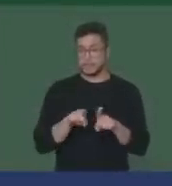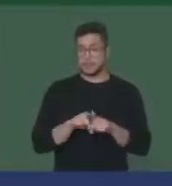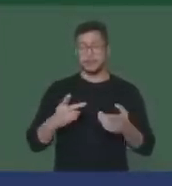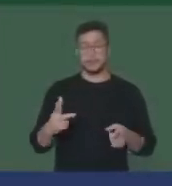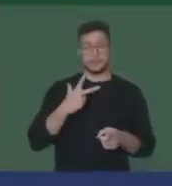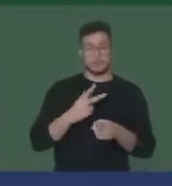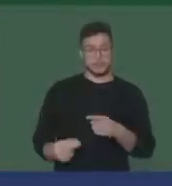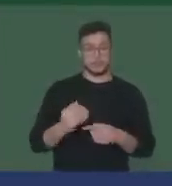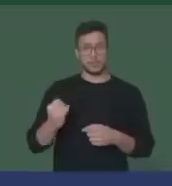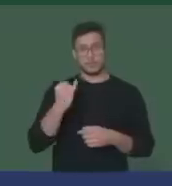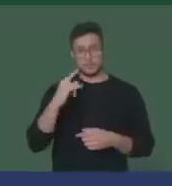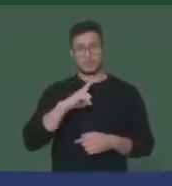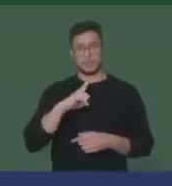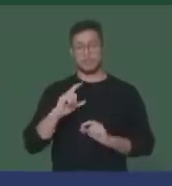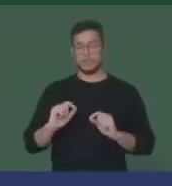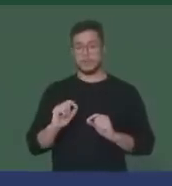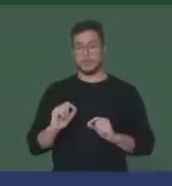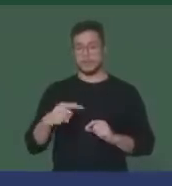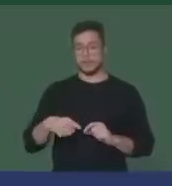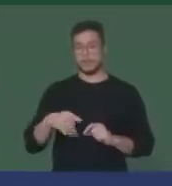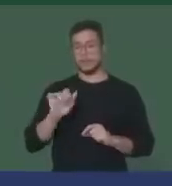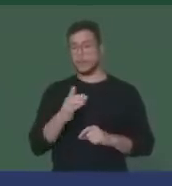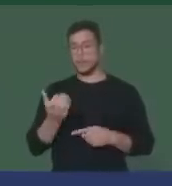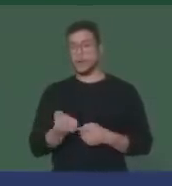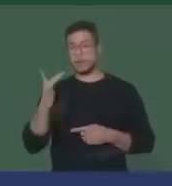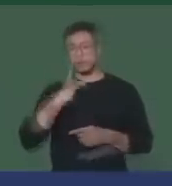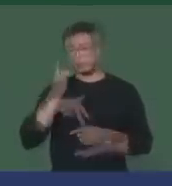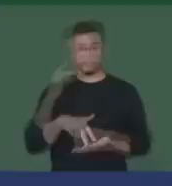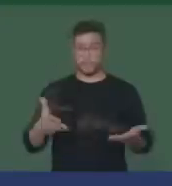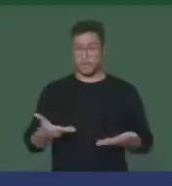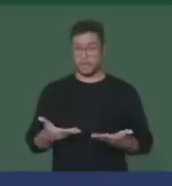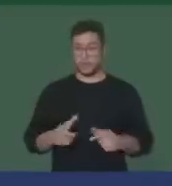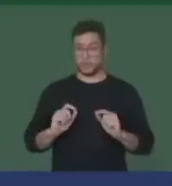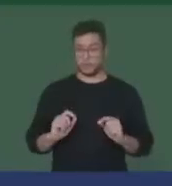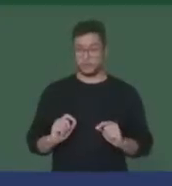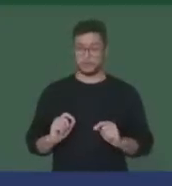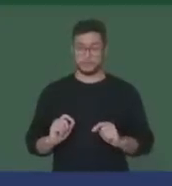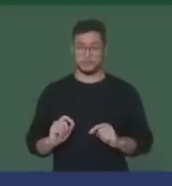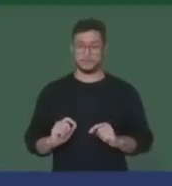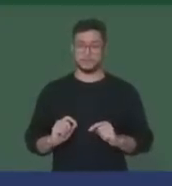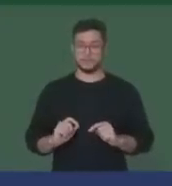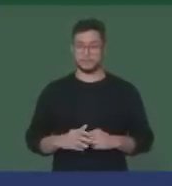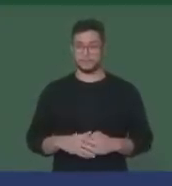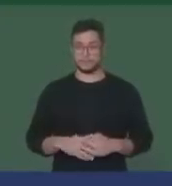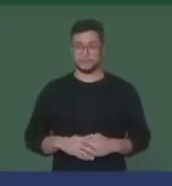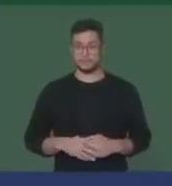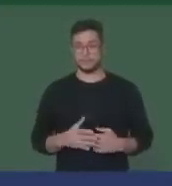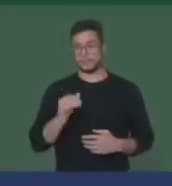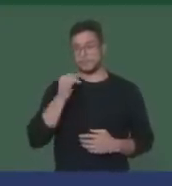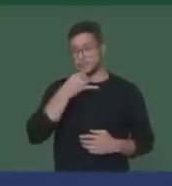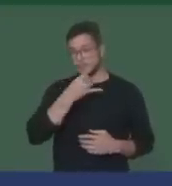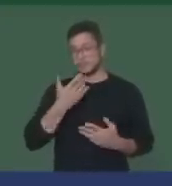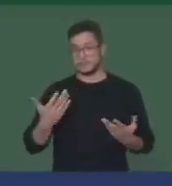coro constitucional, para mostrar a força do projeto e a força do governo do presidente Lula. Lamentavelmente, o parlamento